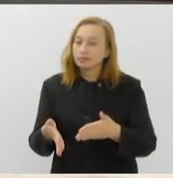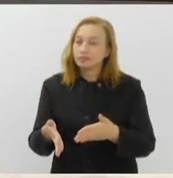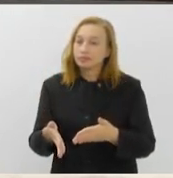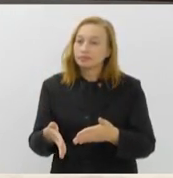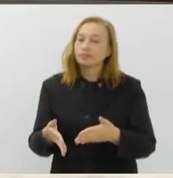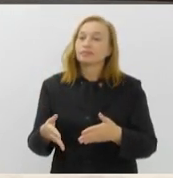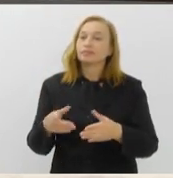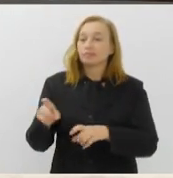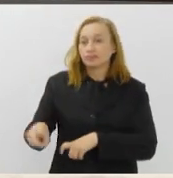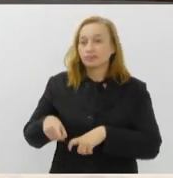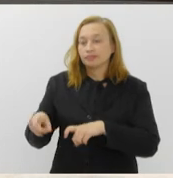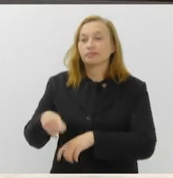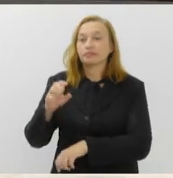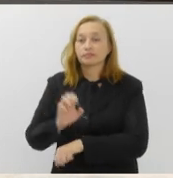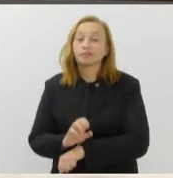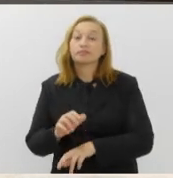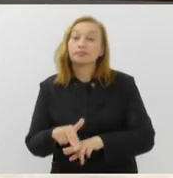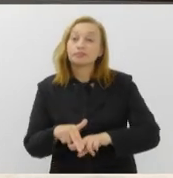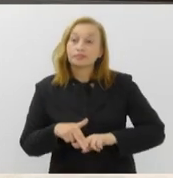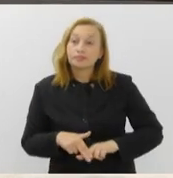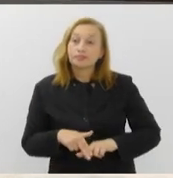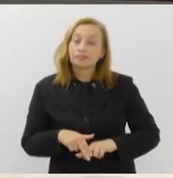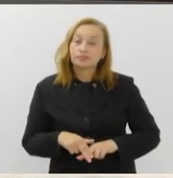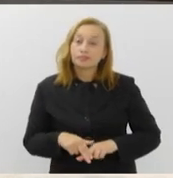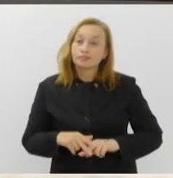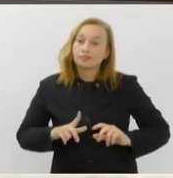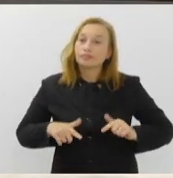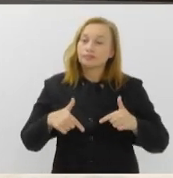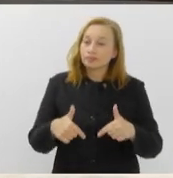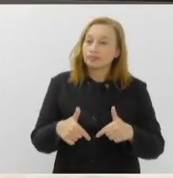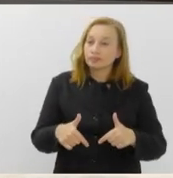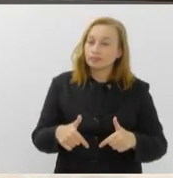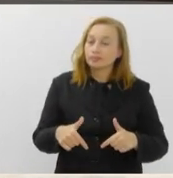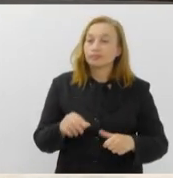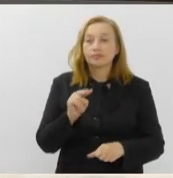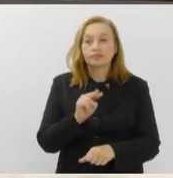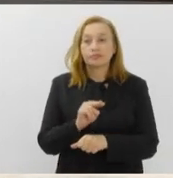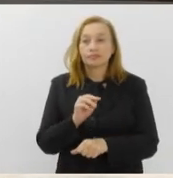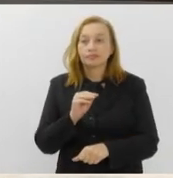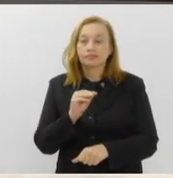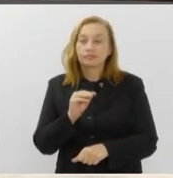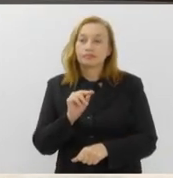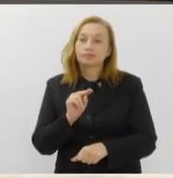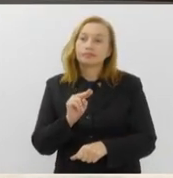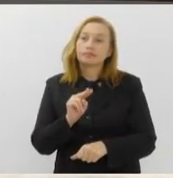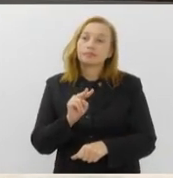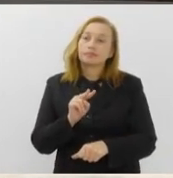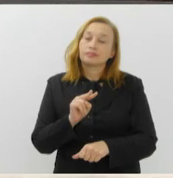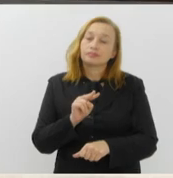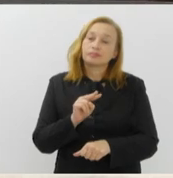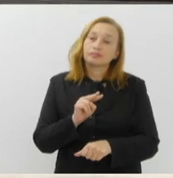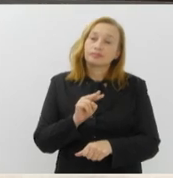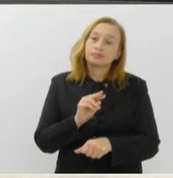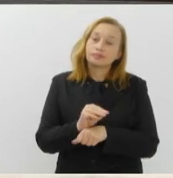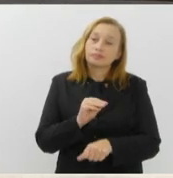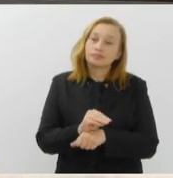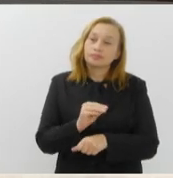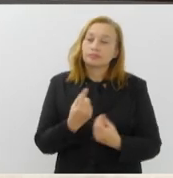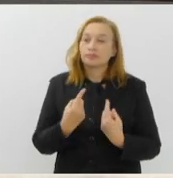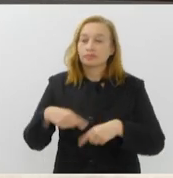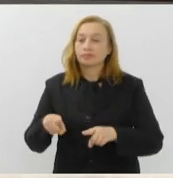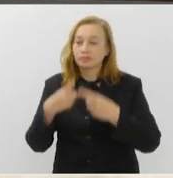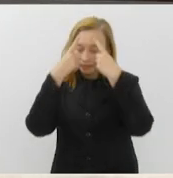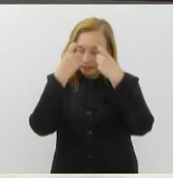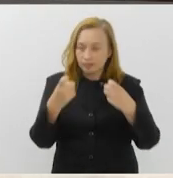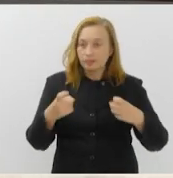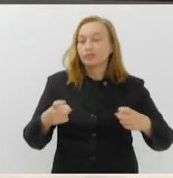do nosso estado. Portanto, fomentar ações preventivas e de combate à violência doméstica, violência